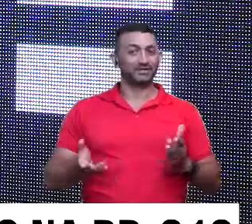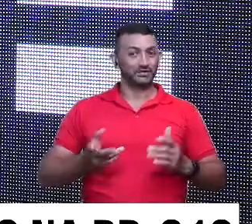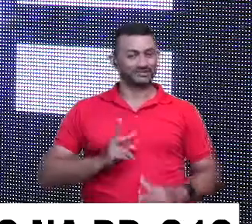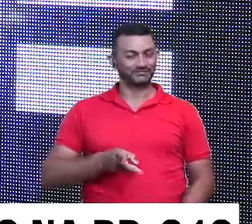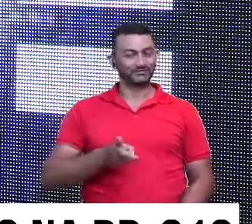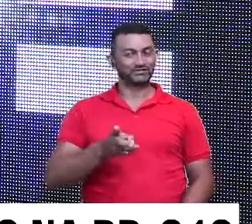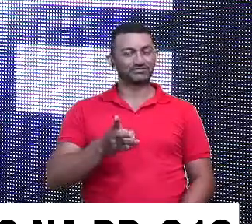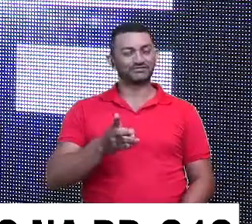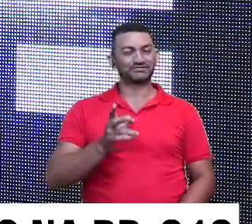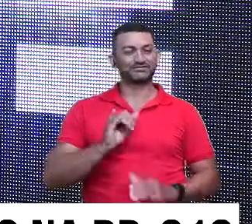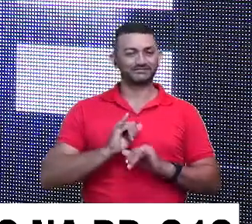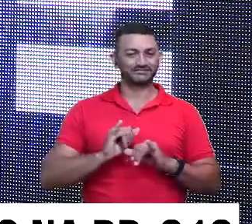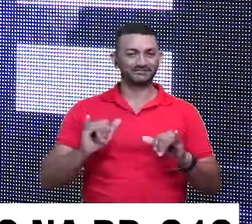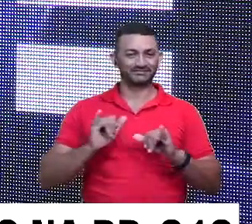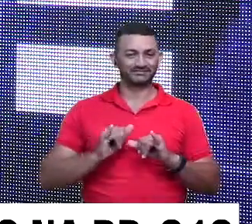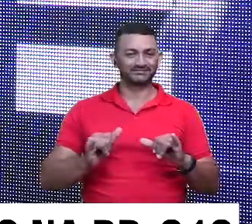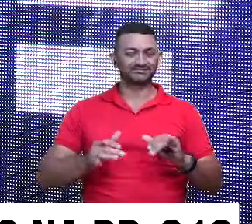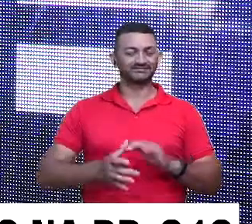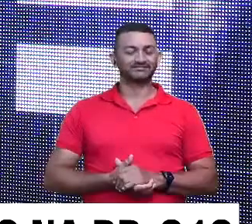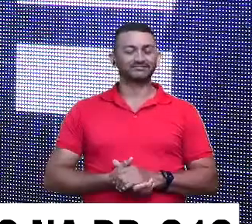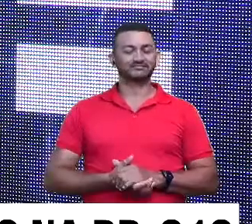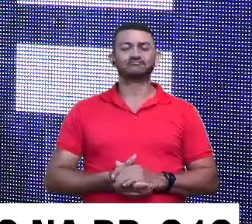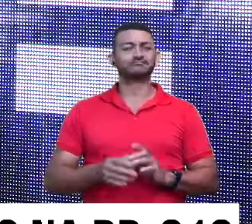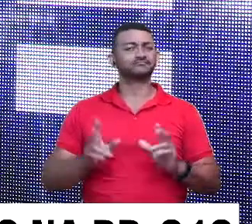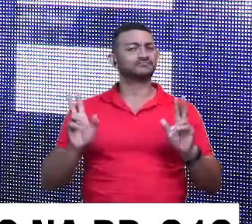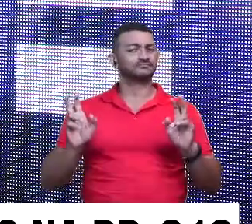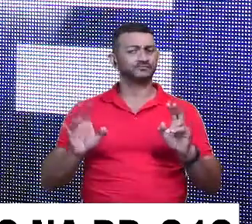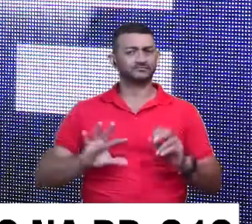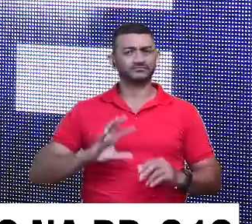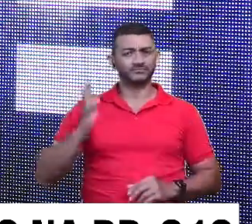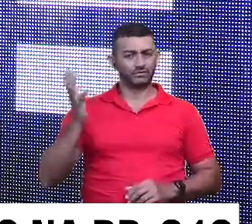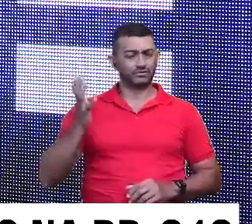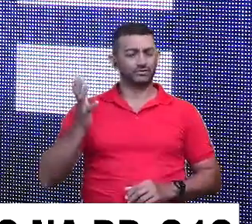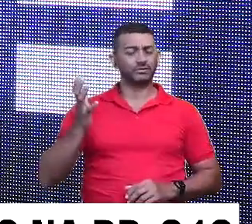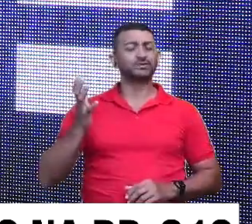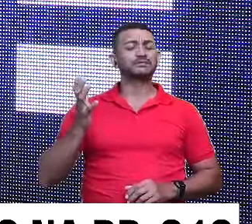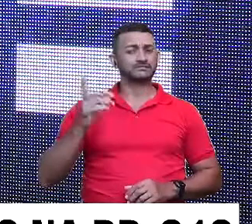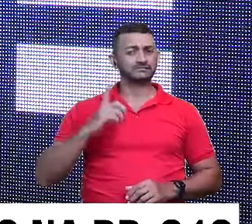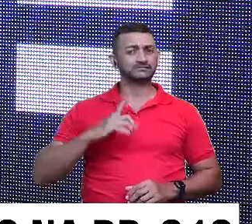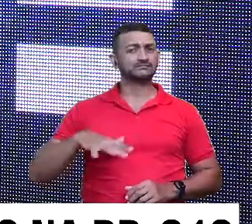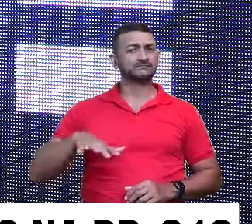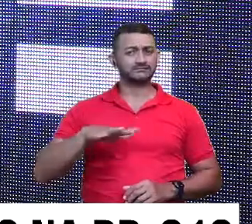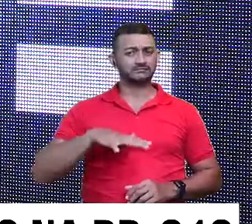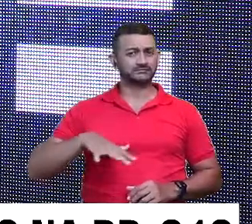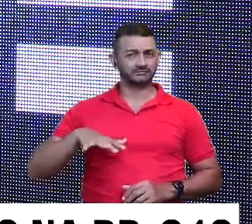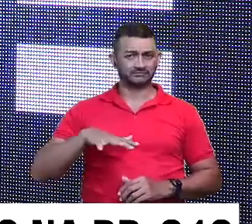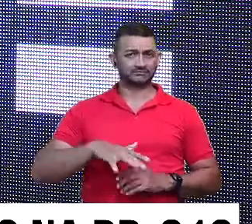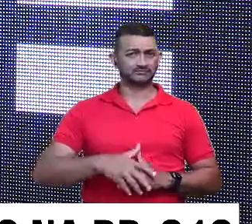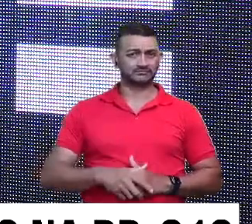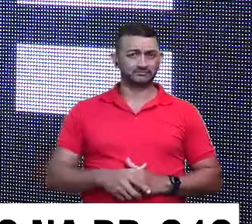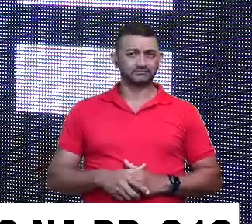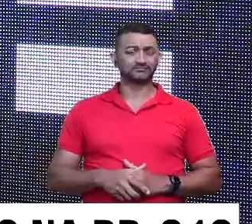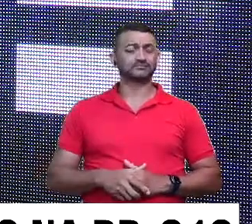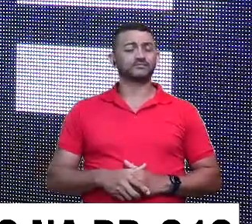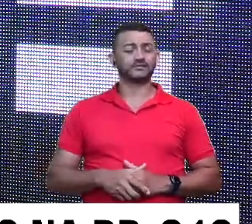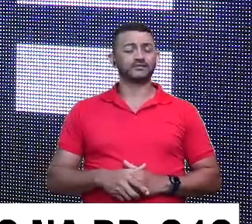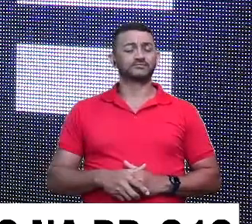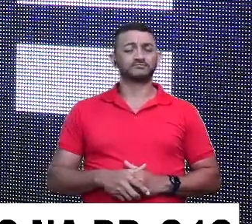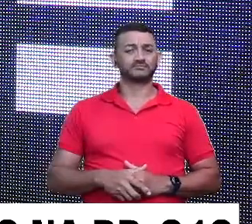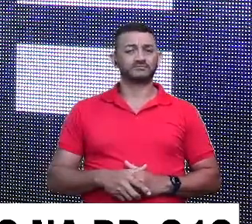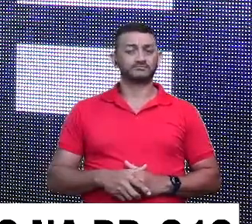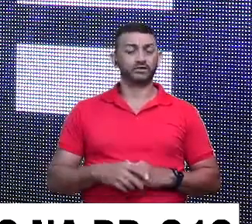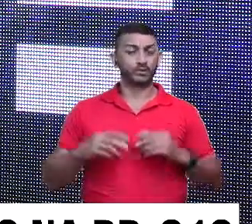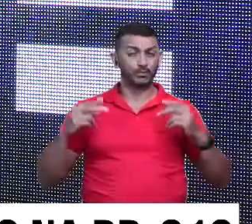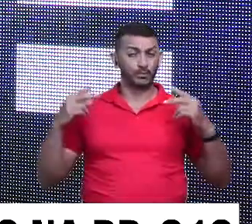E a gente segue agora com as nossas notícias a respeito de um caso que vem chamando bastante a atenção dos motoristas aqui